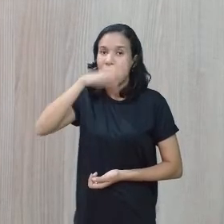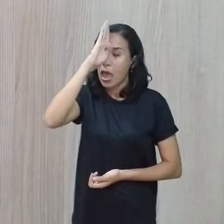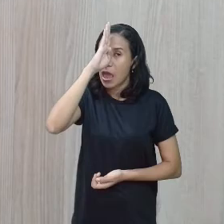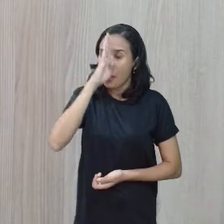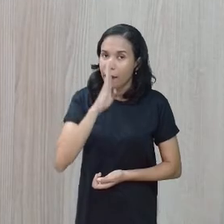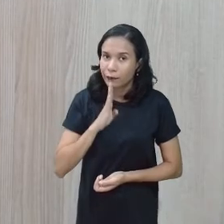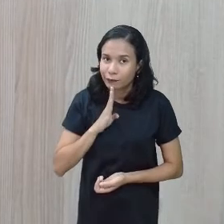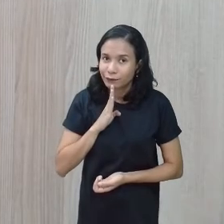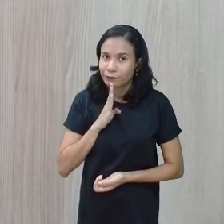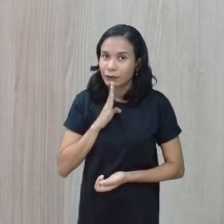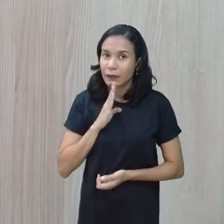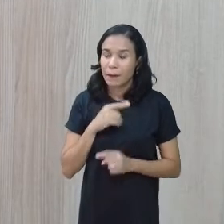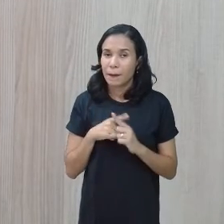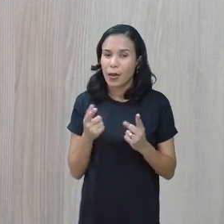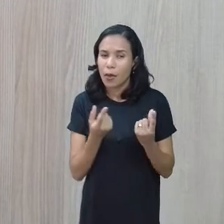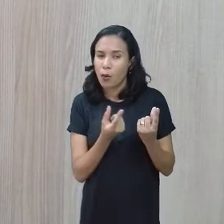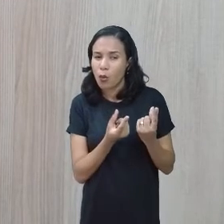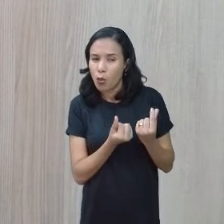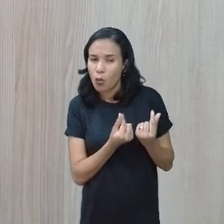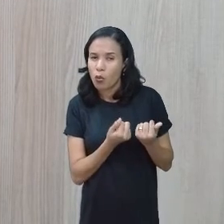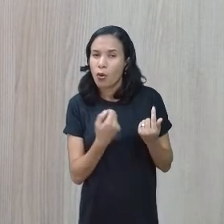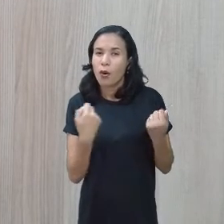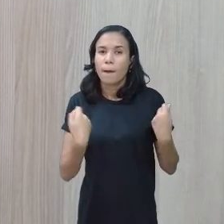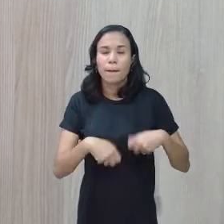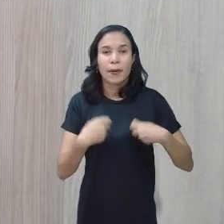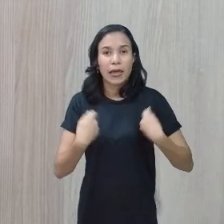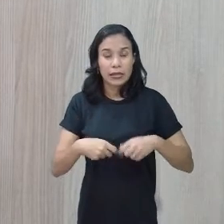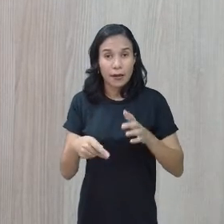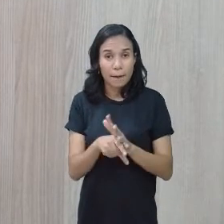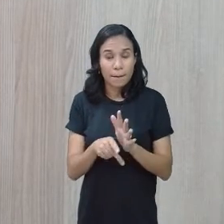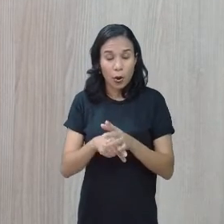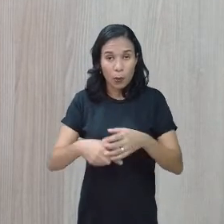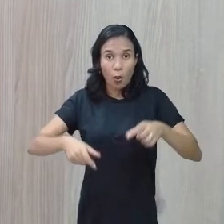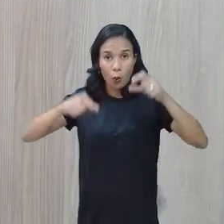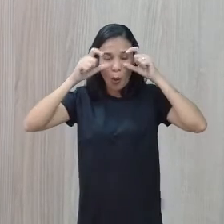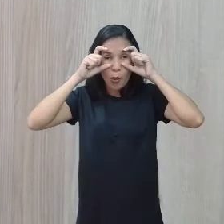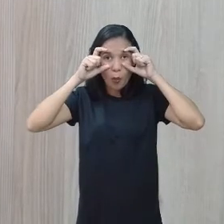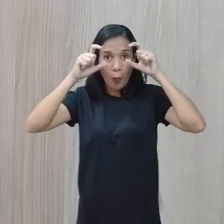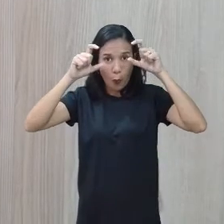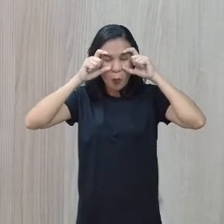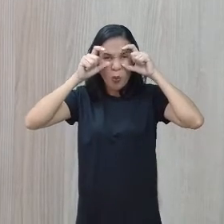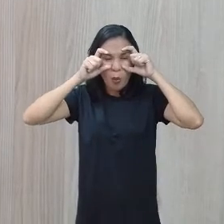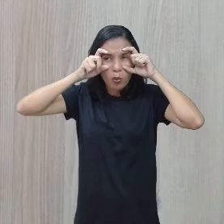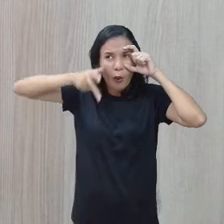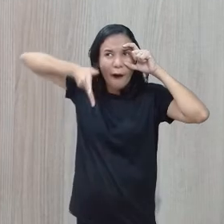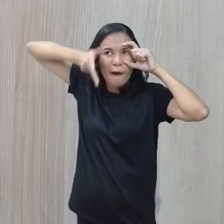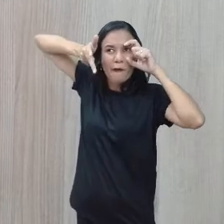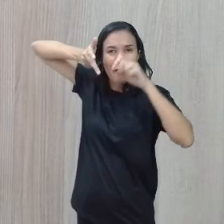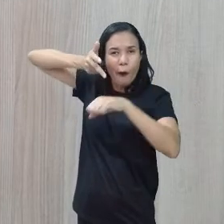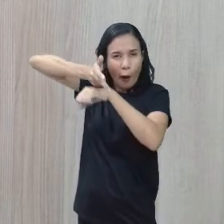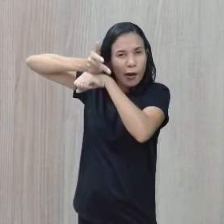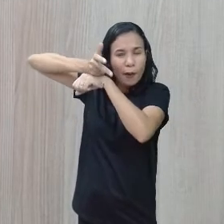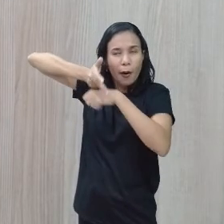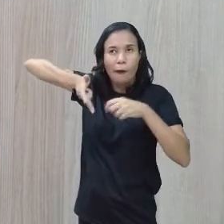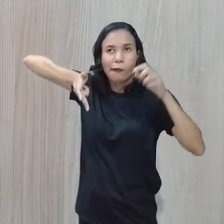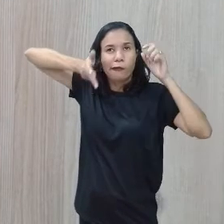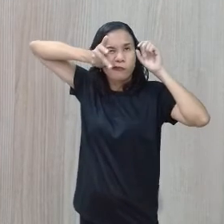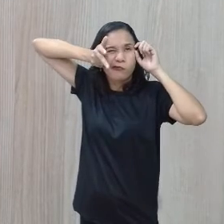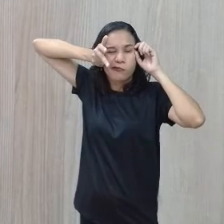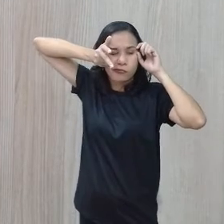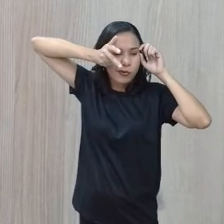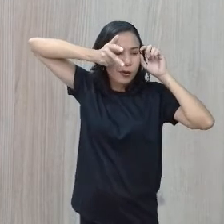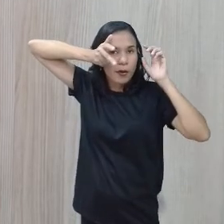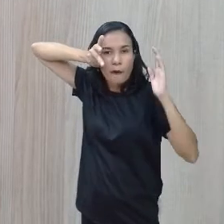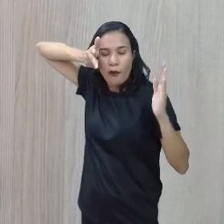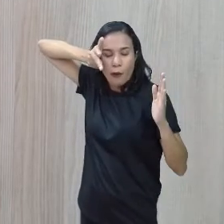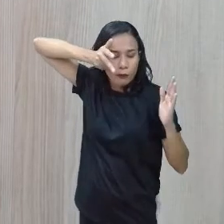gratuito, tá? Só que tem um custo, porque você vai ter que ter um óculos, aí tem uma câmera no óculos. Quando ele coloca essa câmera para um celular, para um livro, qualquer